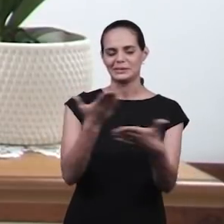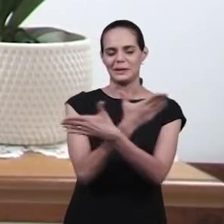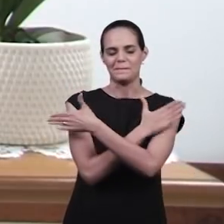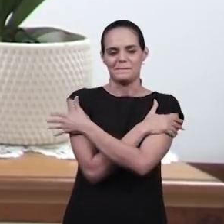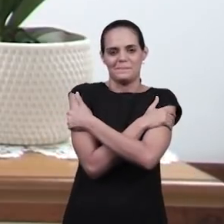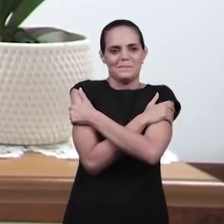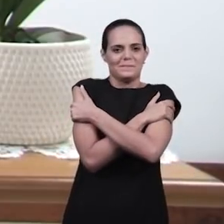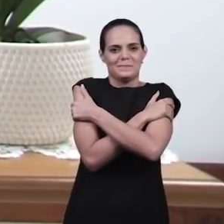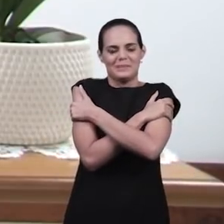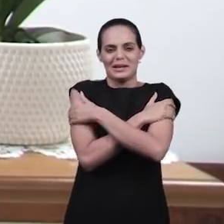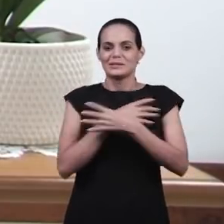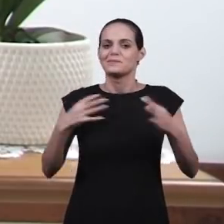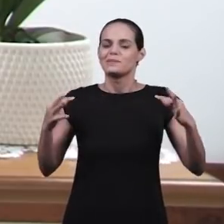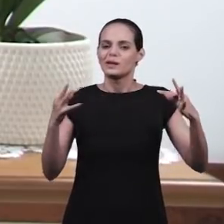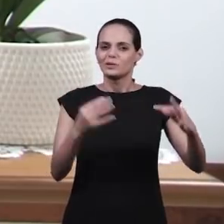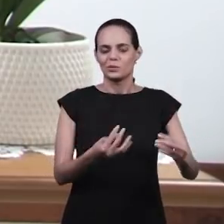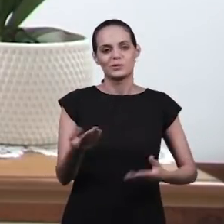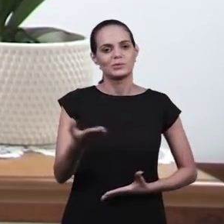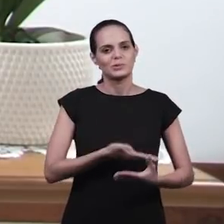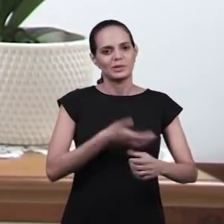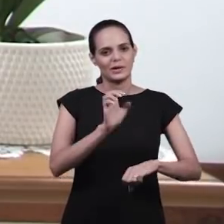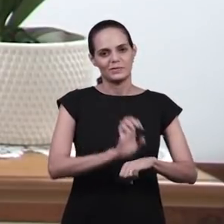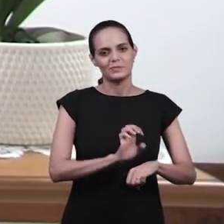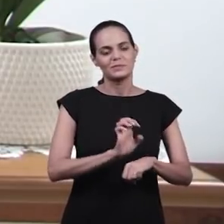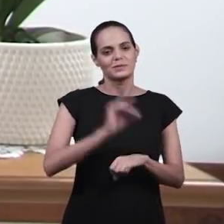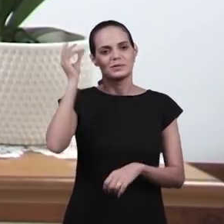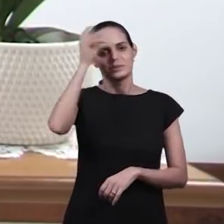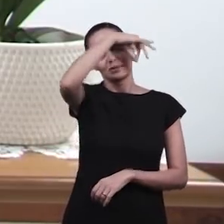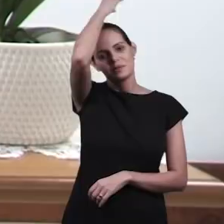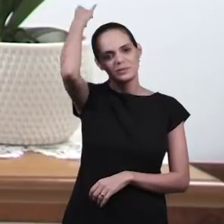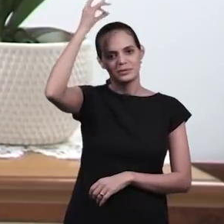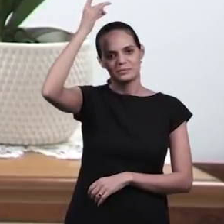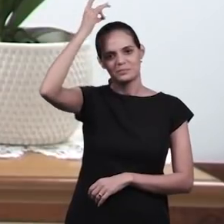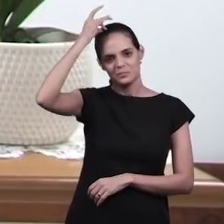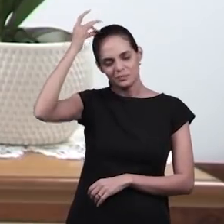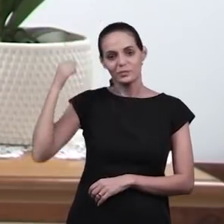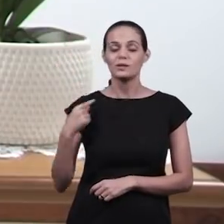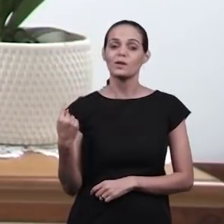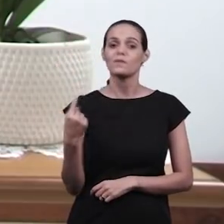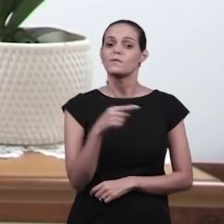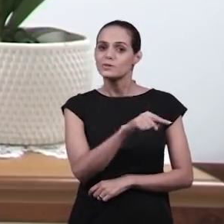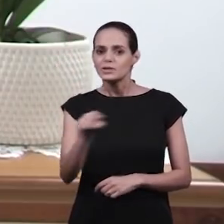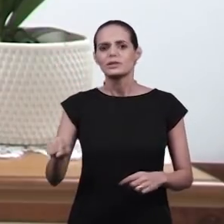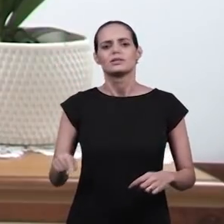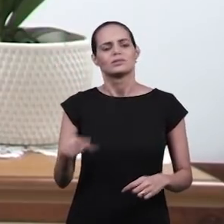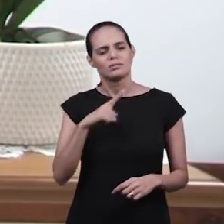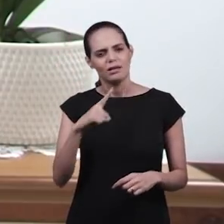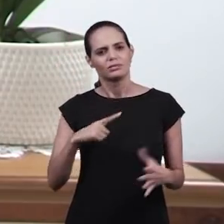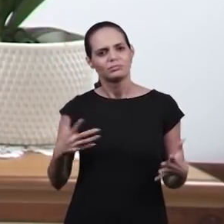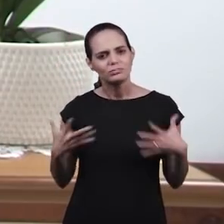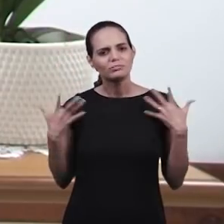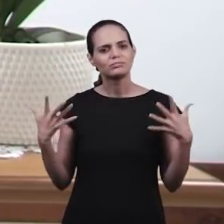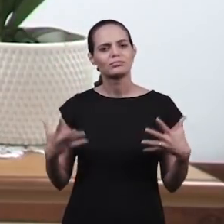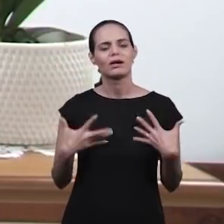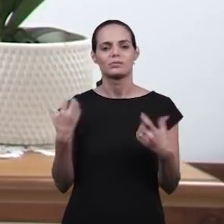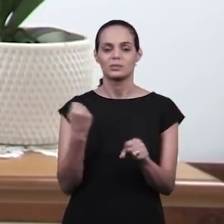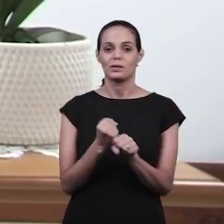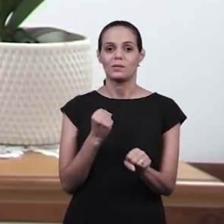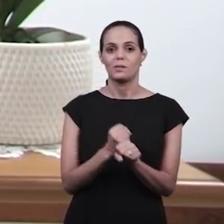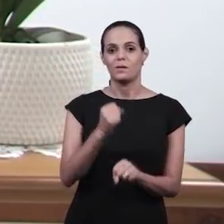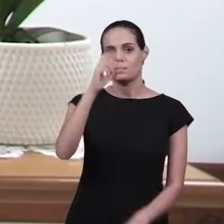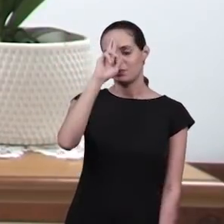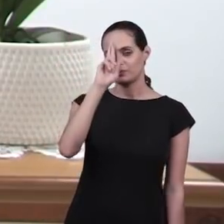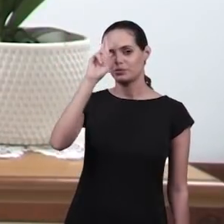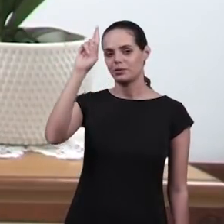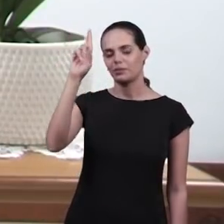para todos os nossos irmãos da Rocinha, da Igreja da Gávea, irmãos que têm se dedicado muito no trabalho do Senhor.